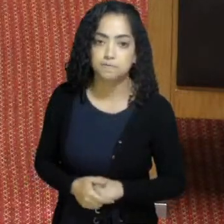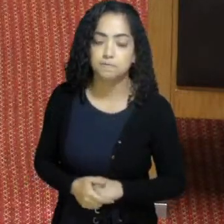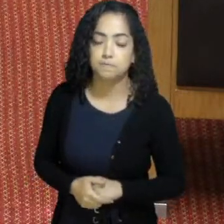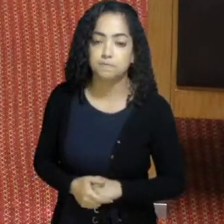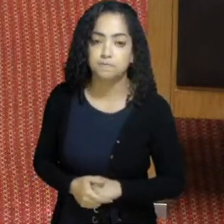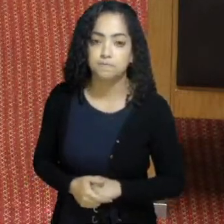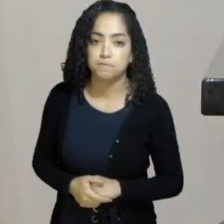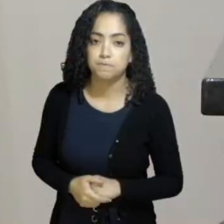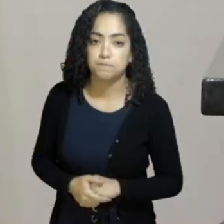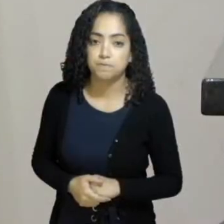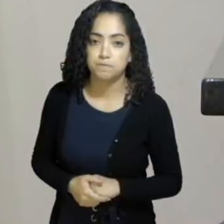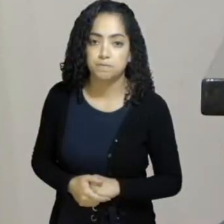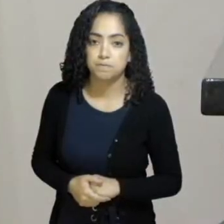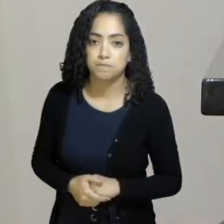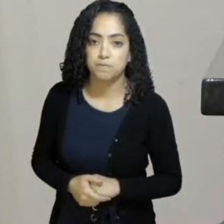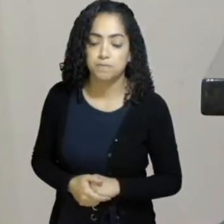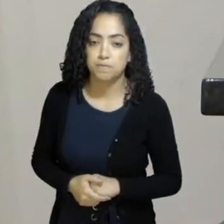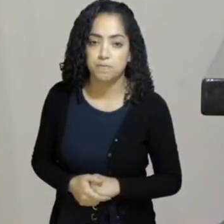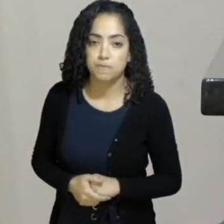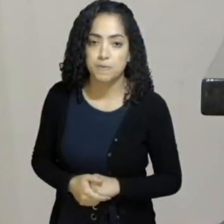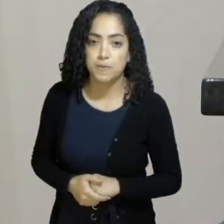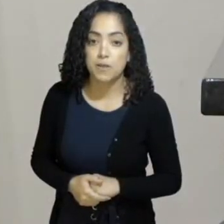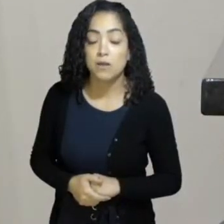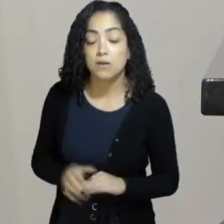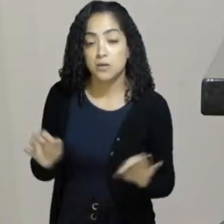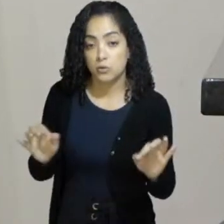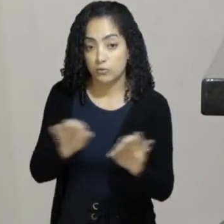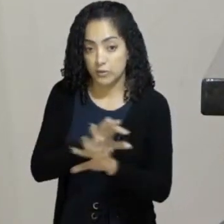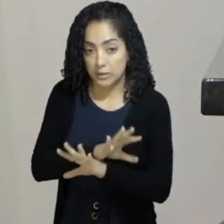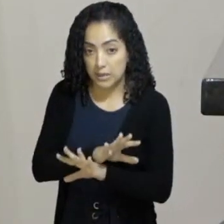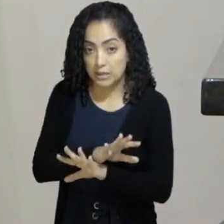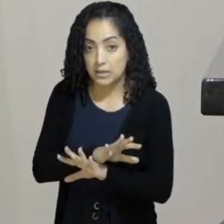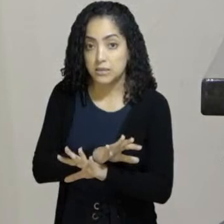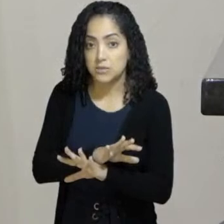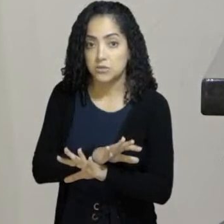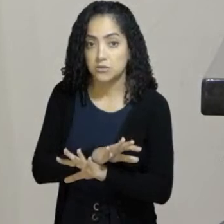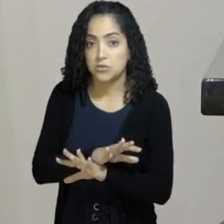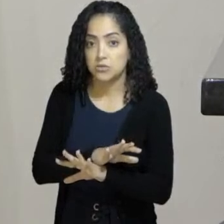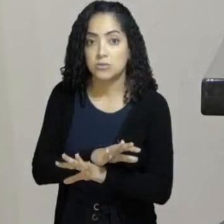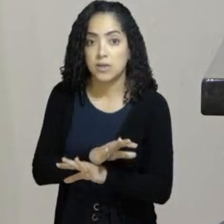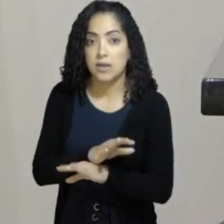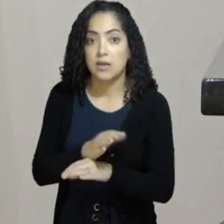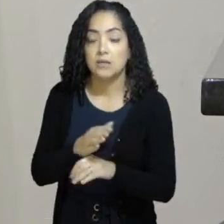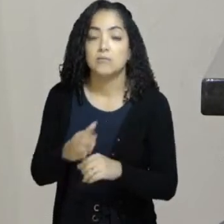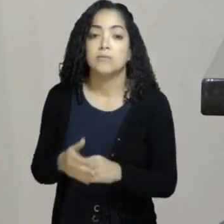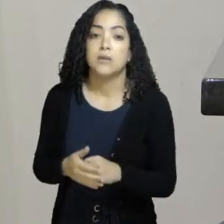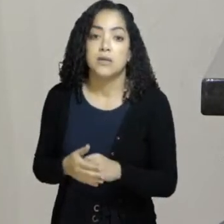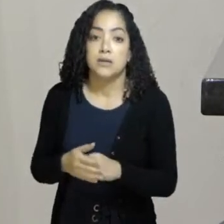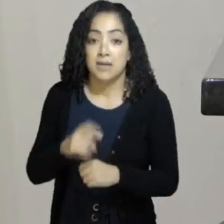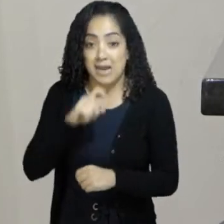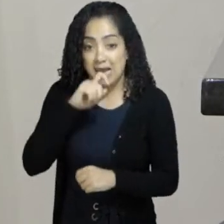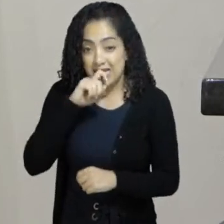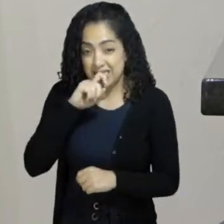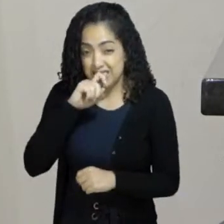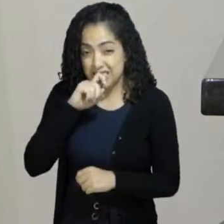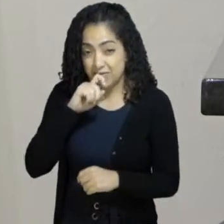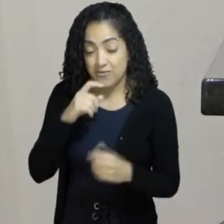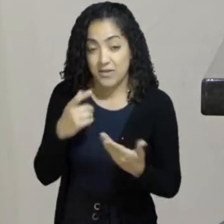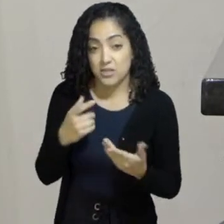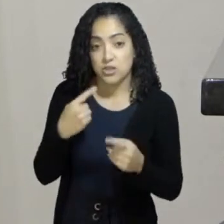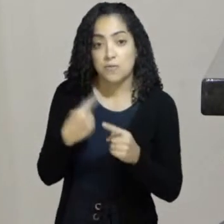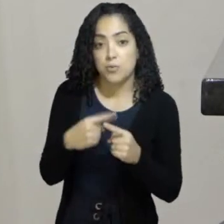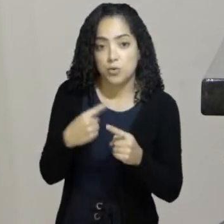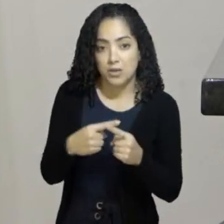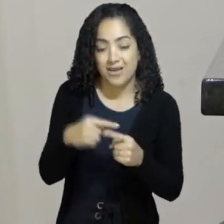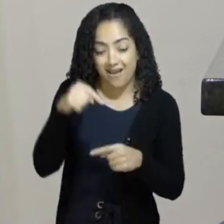Parabéns deputado Humberto e eu finalizo dizendo que isso é inveja dessa turma porque aqui em Santa Catarina o sistema